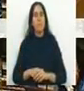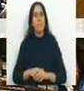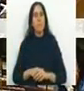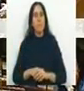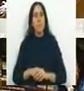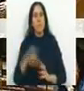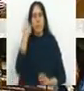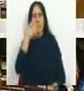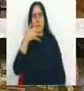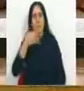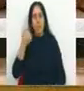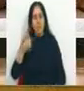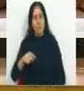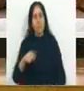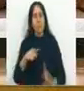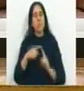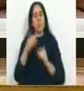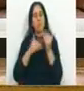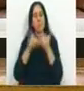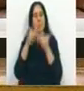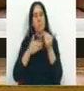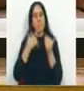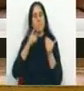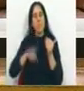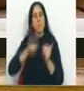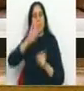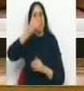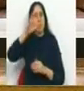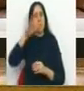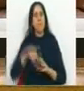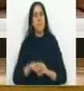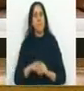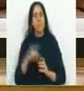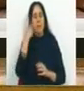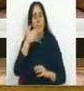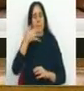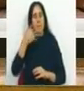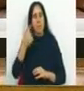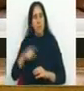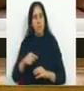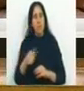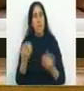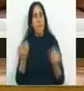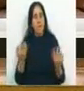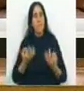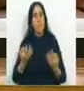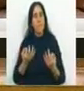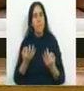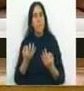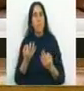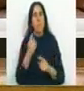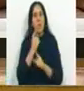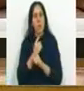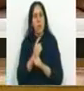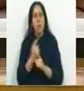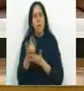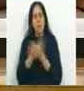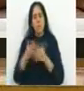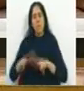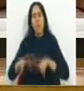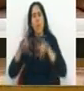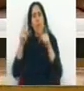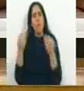Temos a credibilidade de reconstruir um país. Temos a credibilidade de termos recuperado a nossa